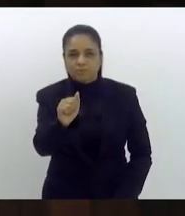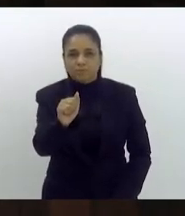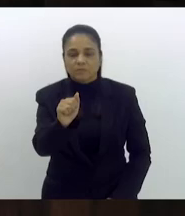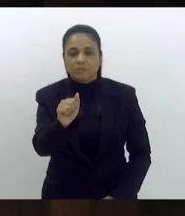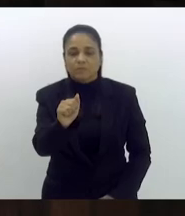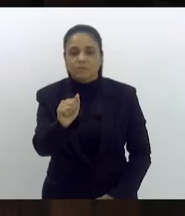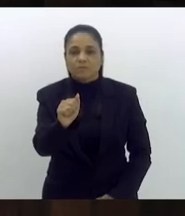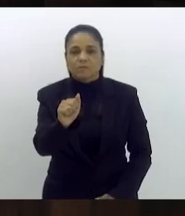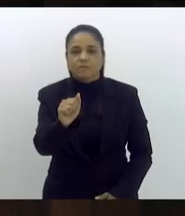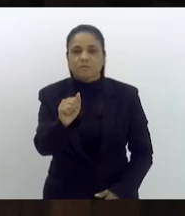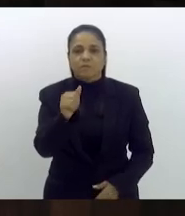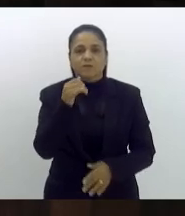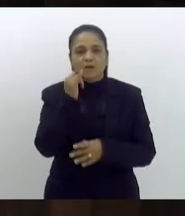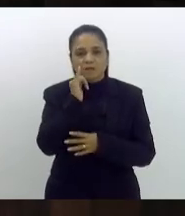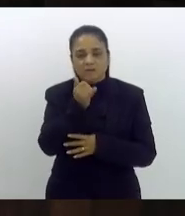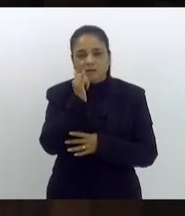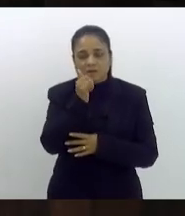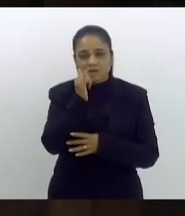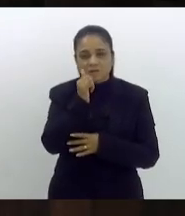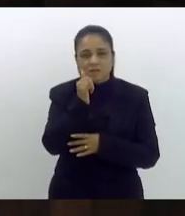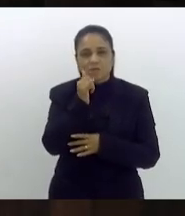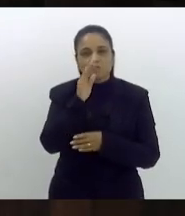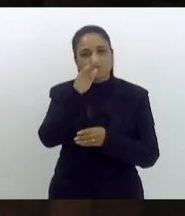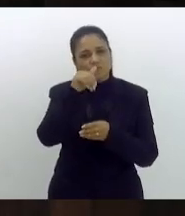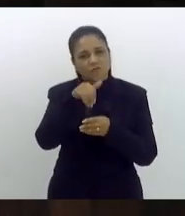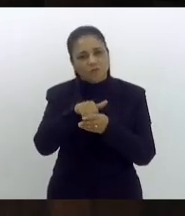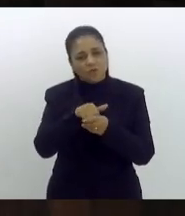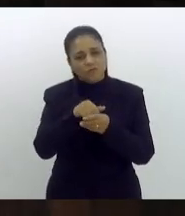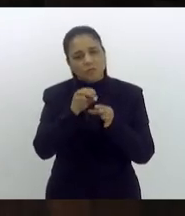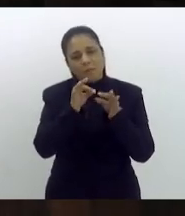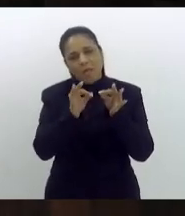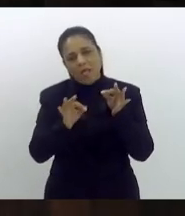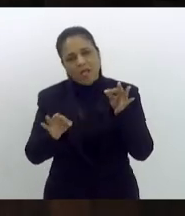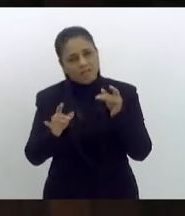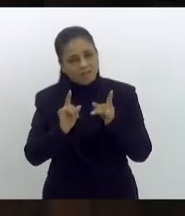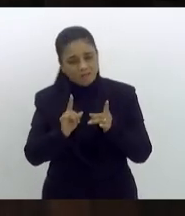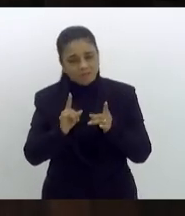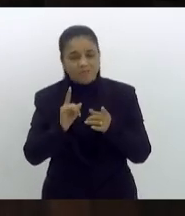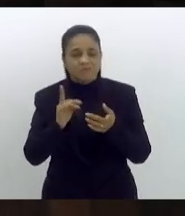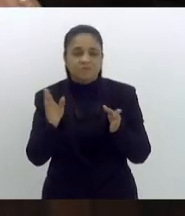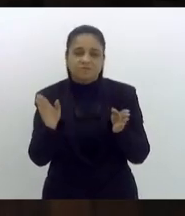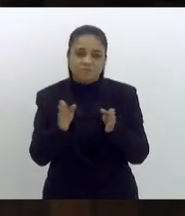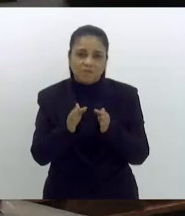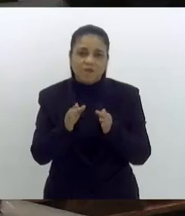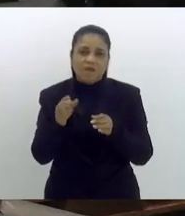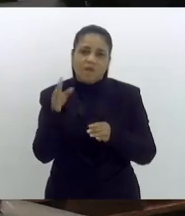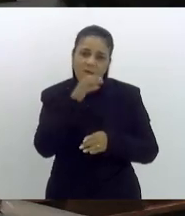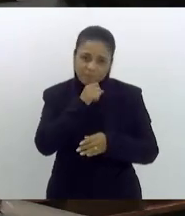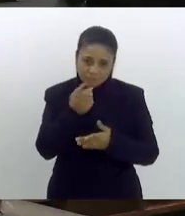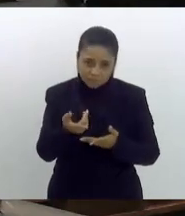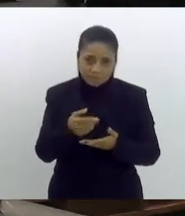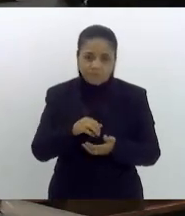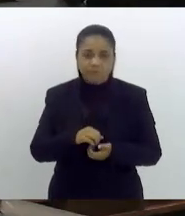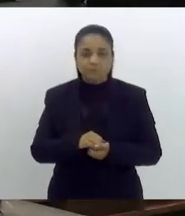pediria que as declarações de voto não se estendesse muito para que a gente possa